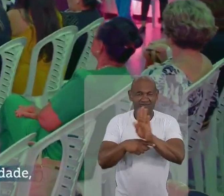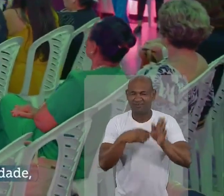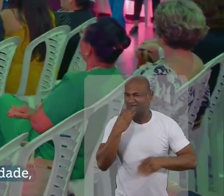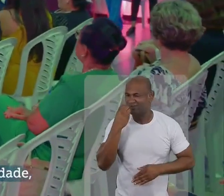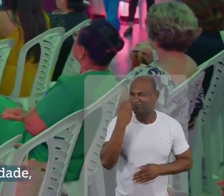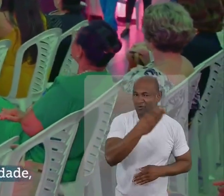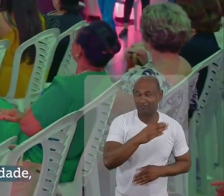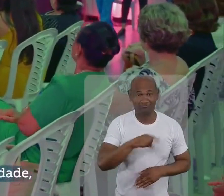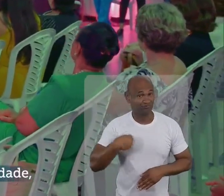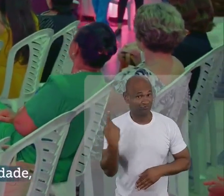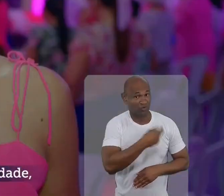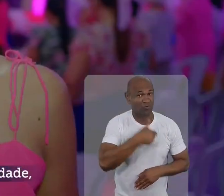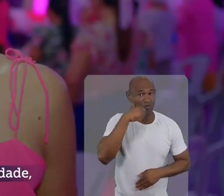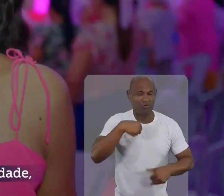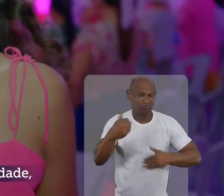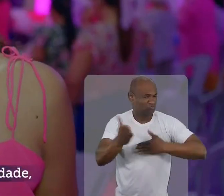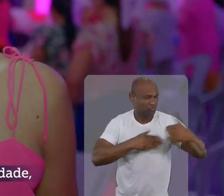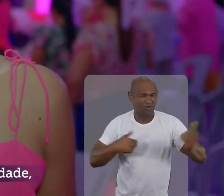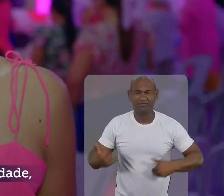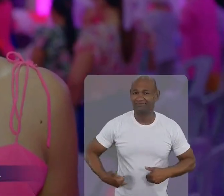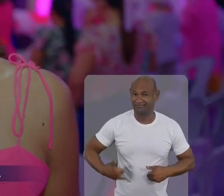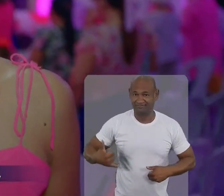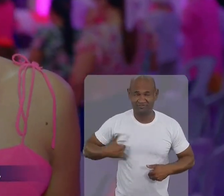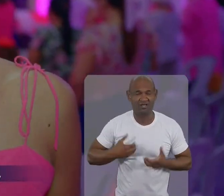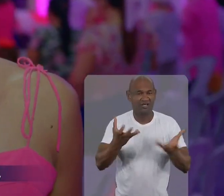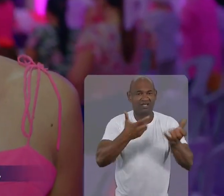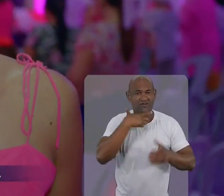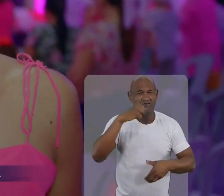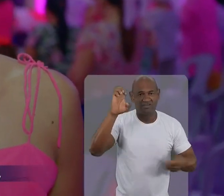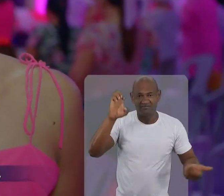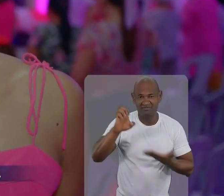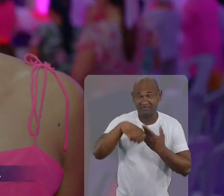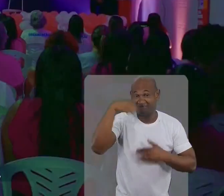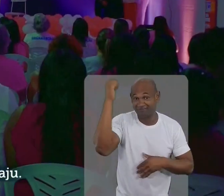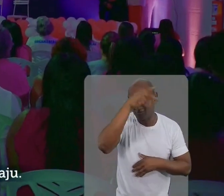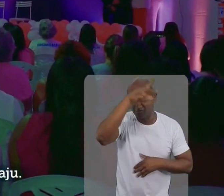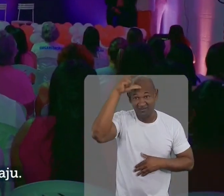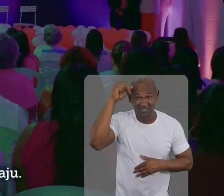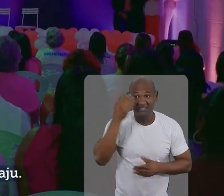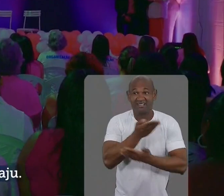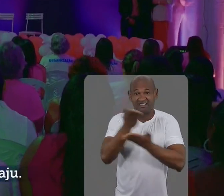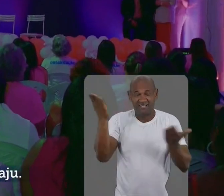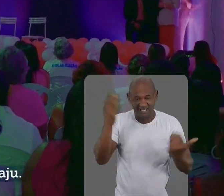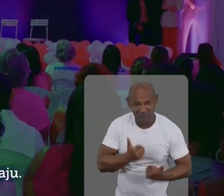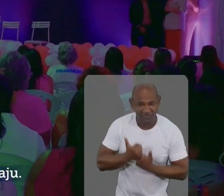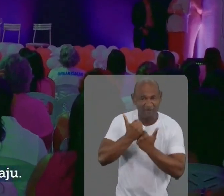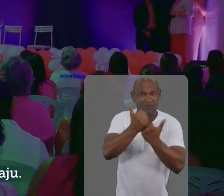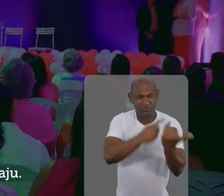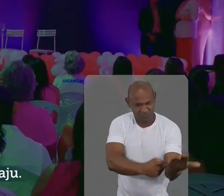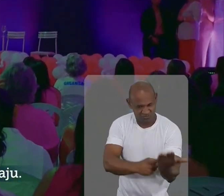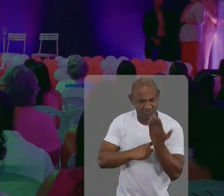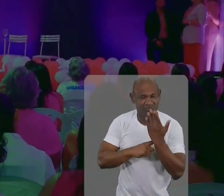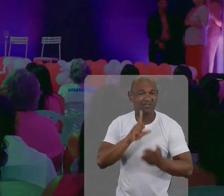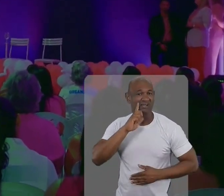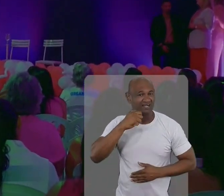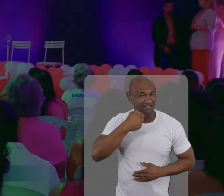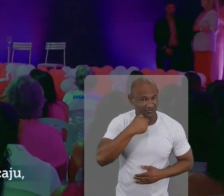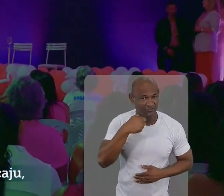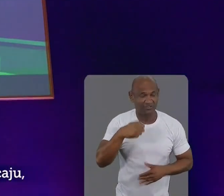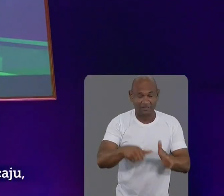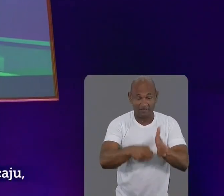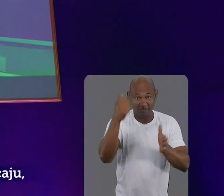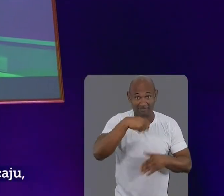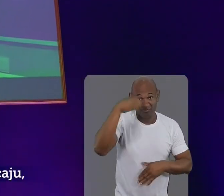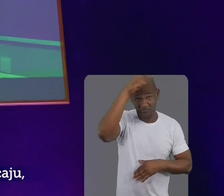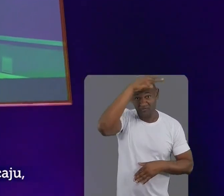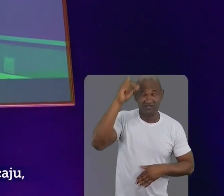elas. Nós mulheres, independente da idade, esperamos de Emília prefeita que ela seja a nossa voz em Aracaju. Então eu sei que ela